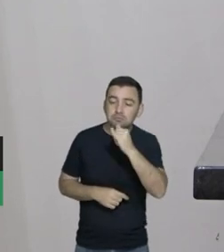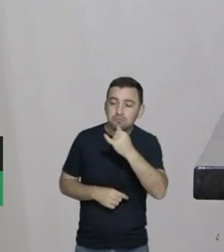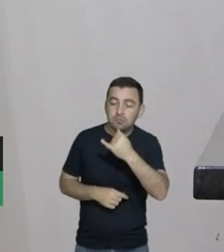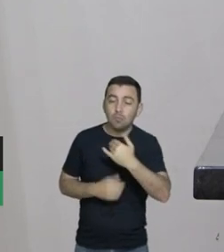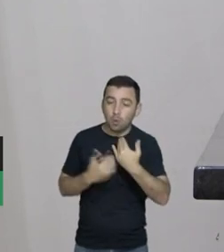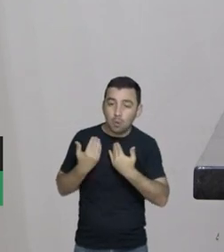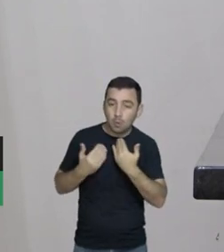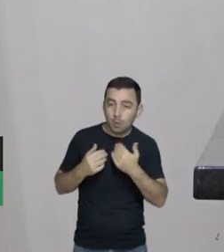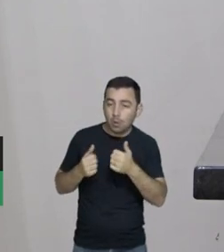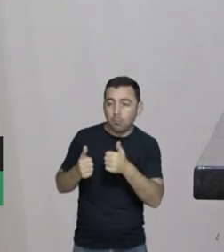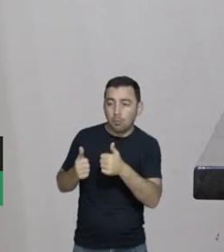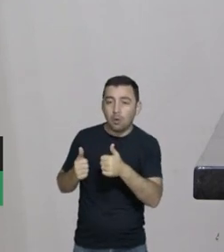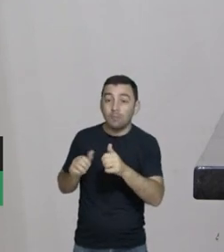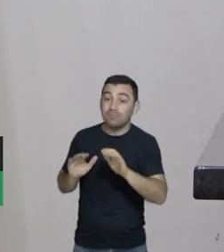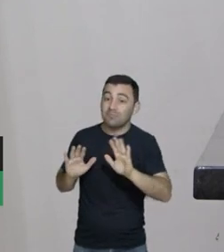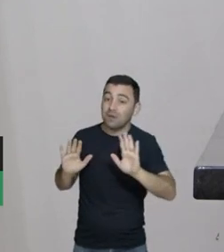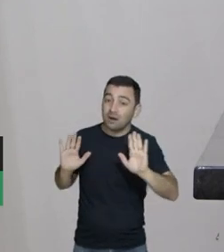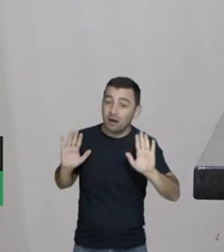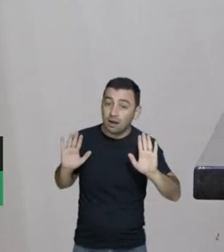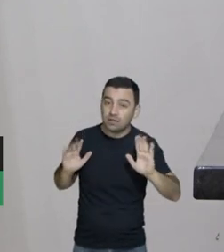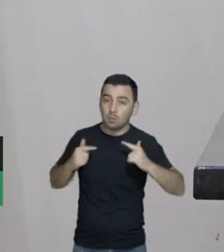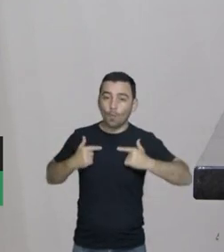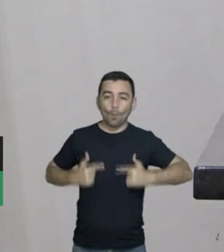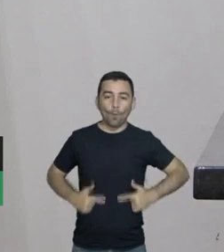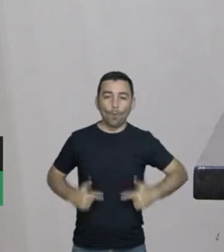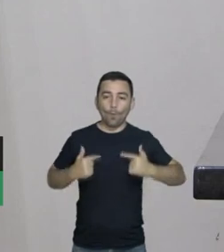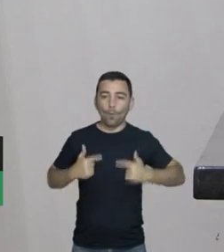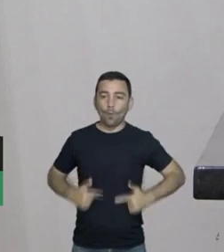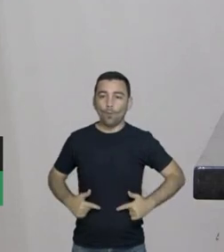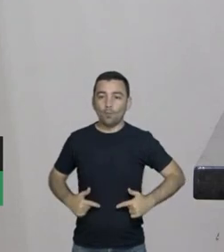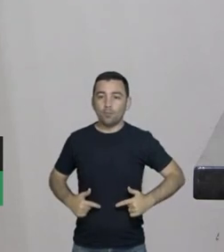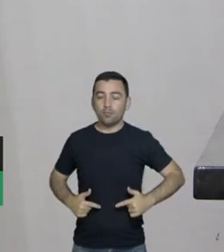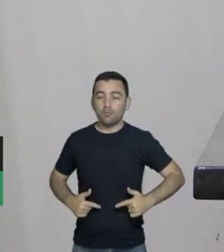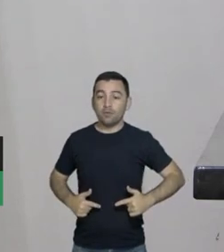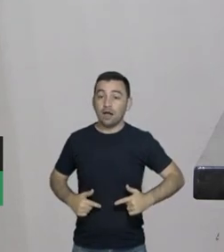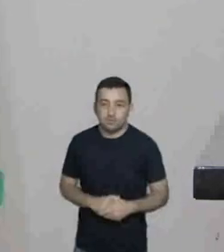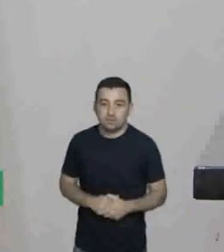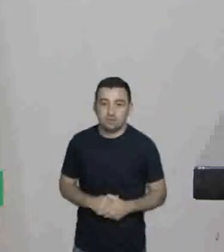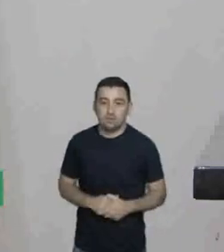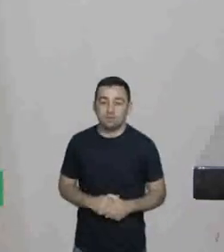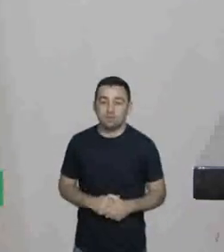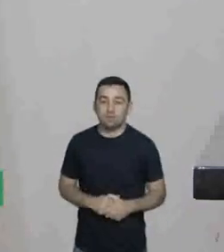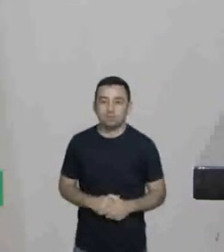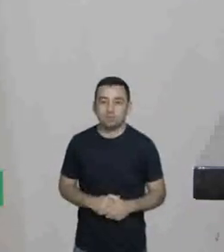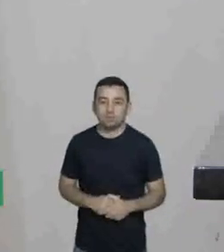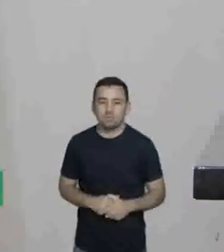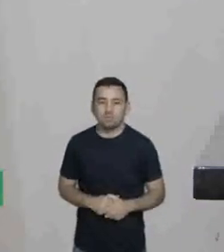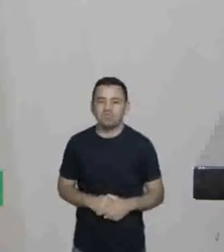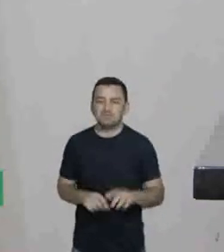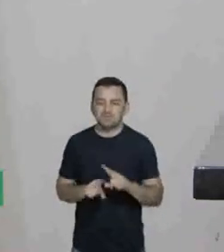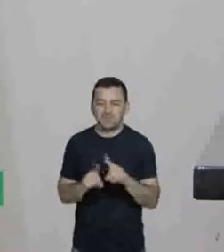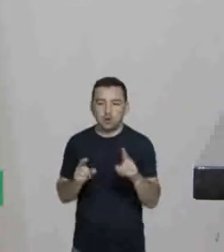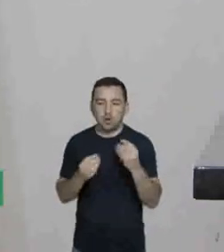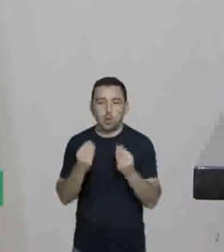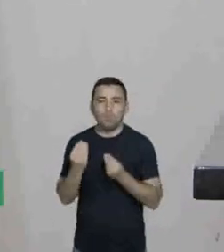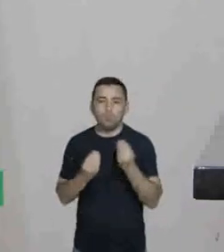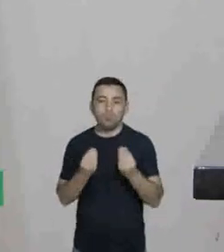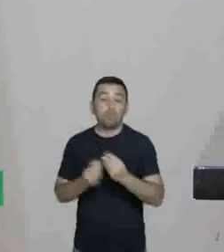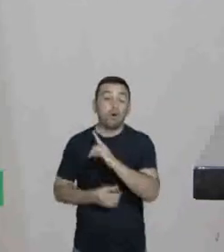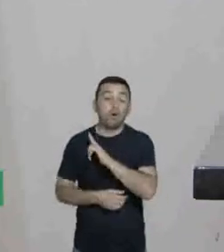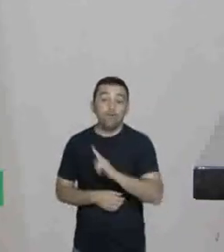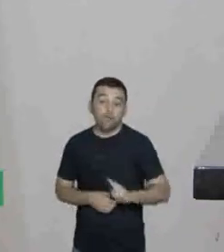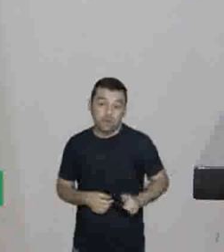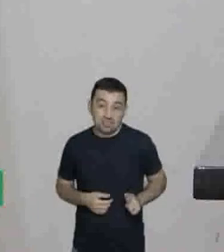assassinatos, mas com sua suposta neutralidade ficou a favor dos assassinos. Como pode um governo que foi